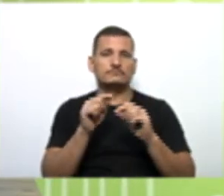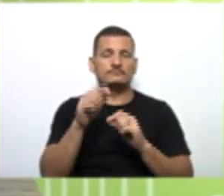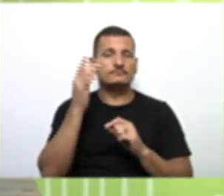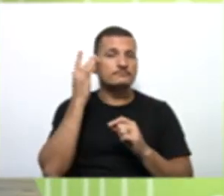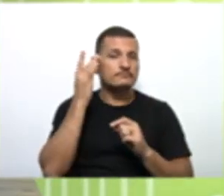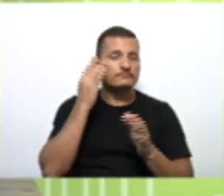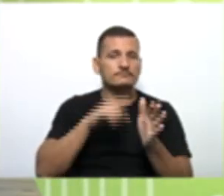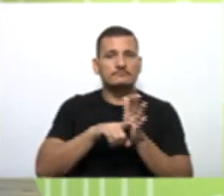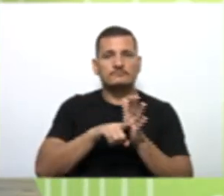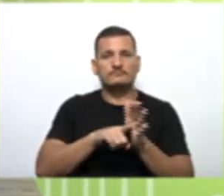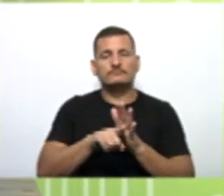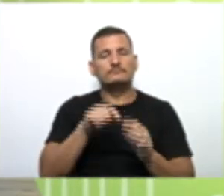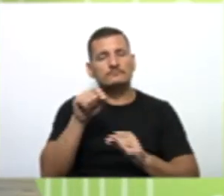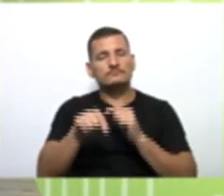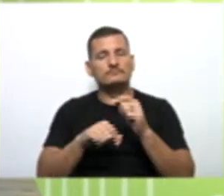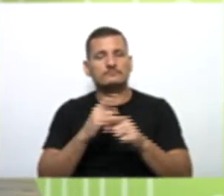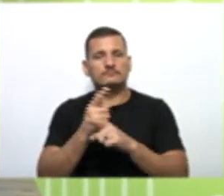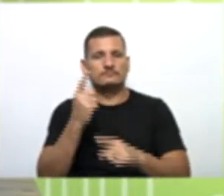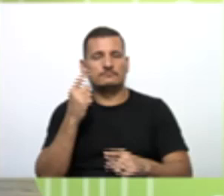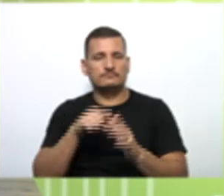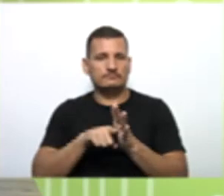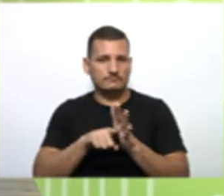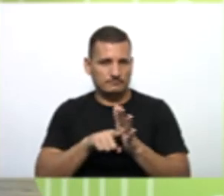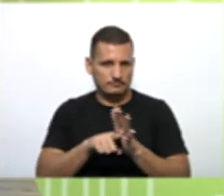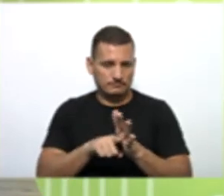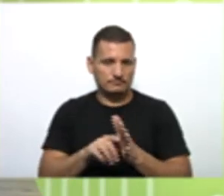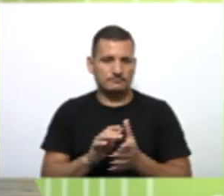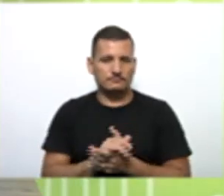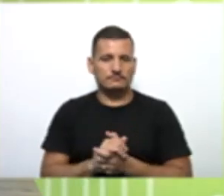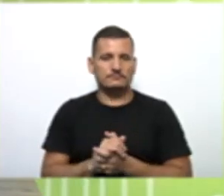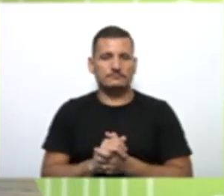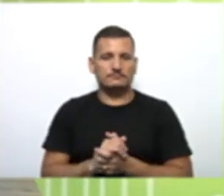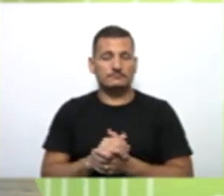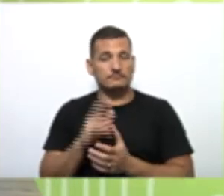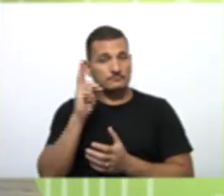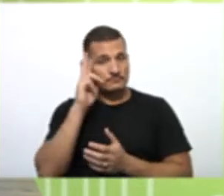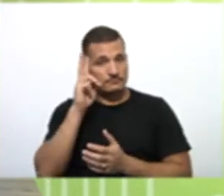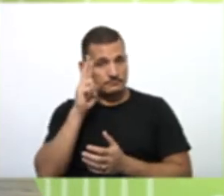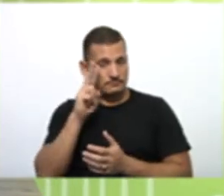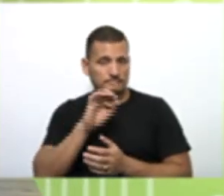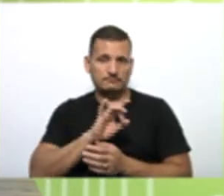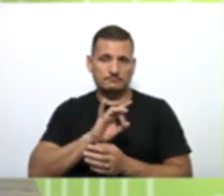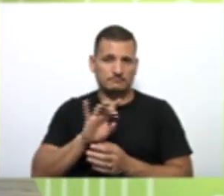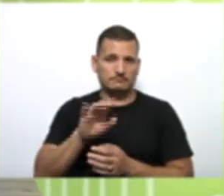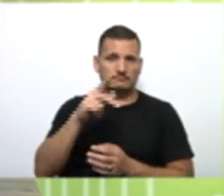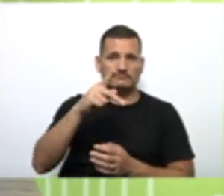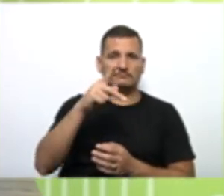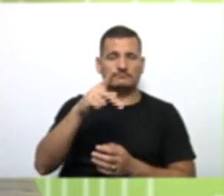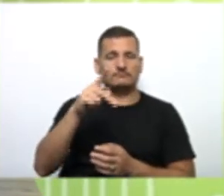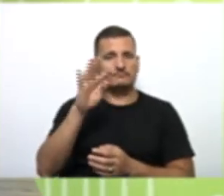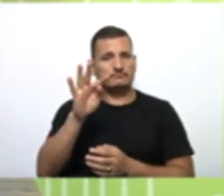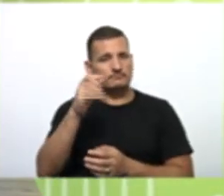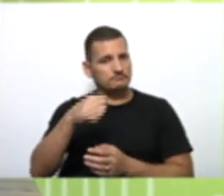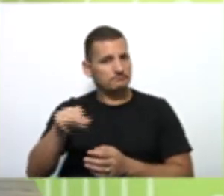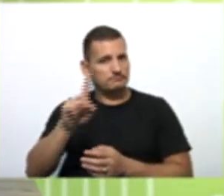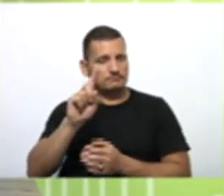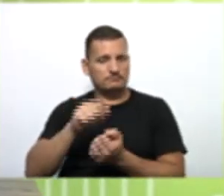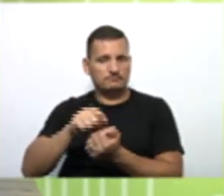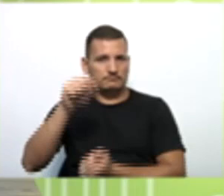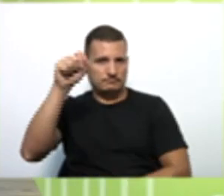pesquisa e o que você encontrou com a pesquisa que vocês aplicaram. Lembrando que é só no formato de PPT, não vai precisar da